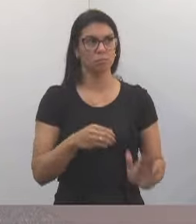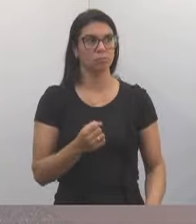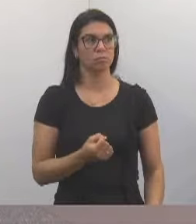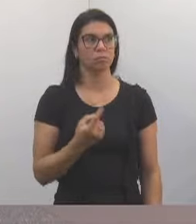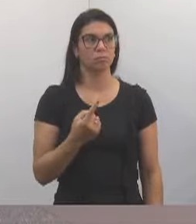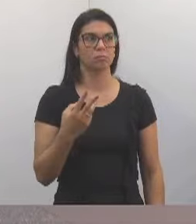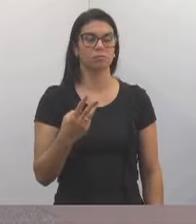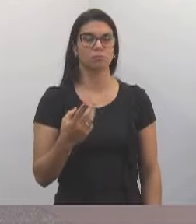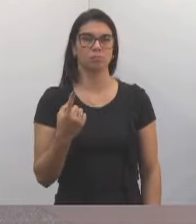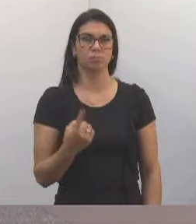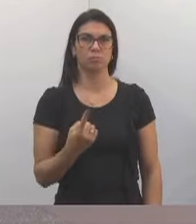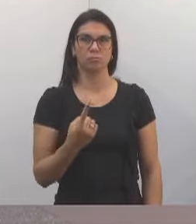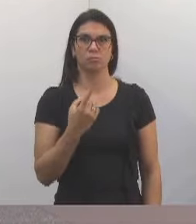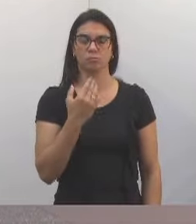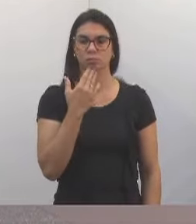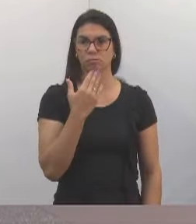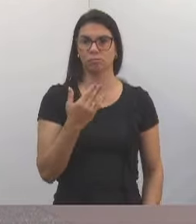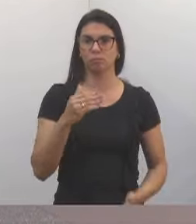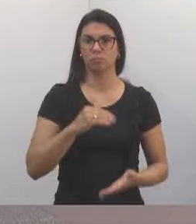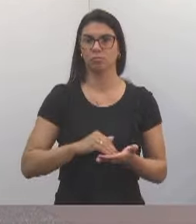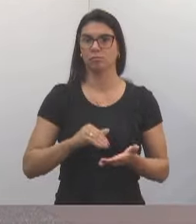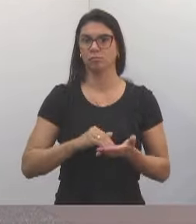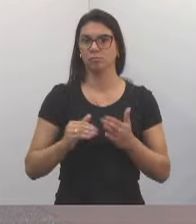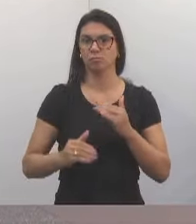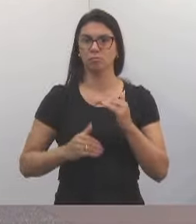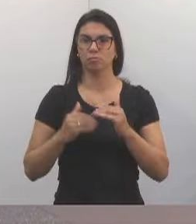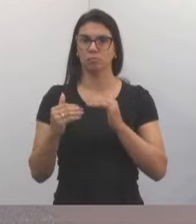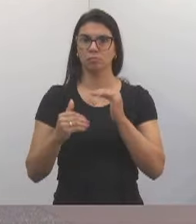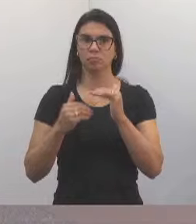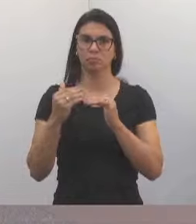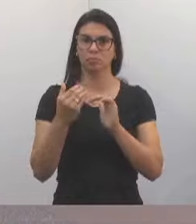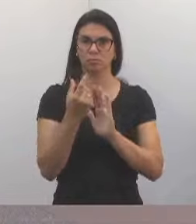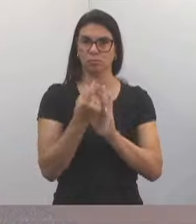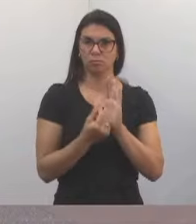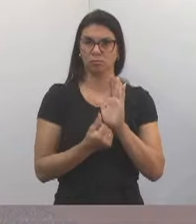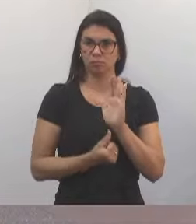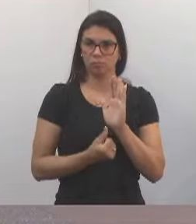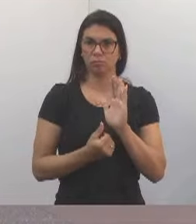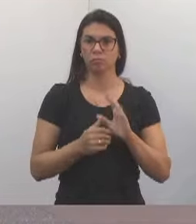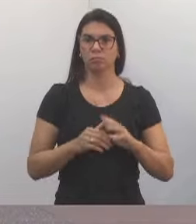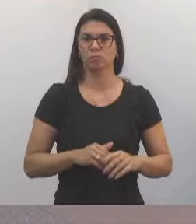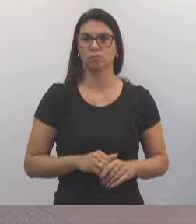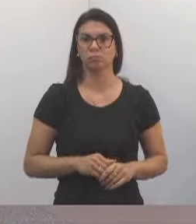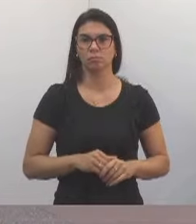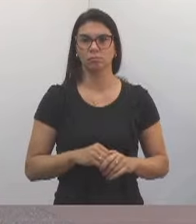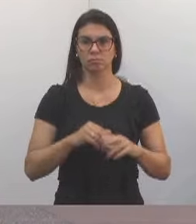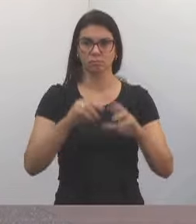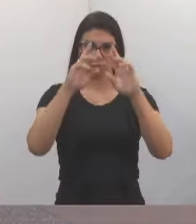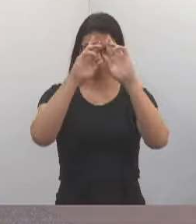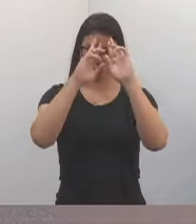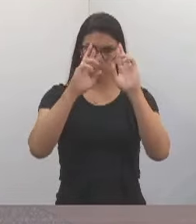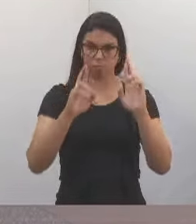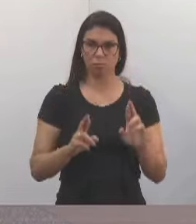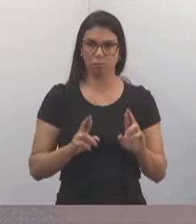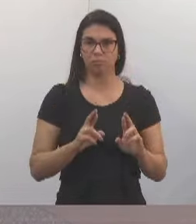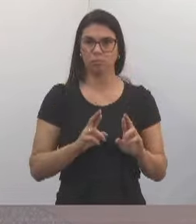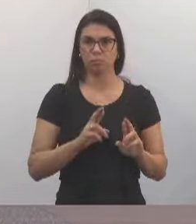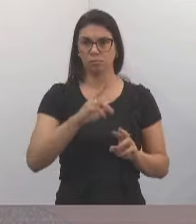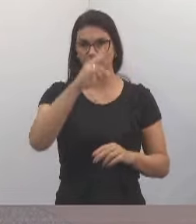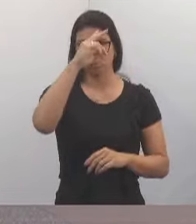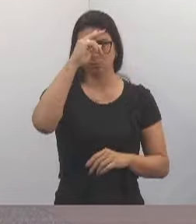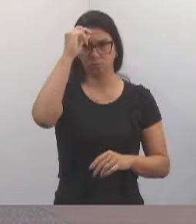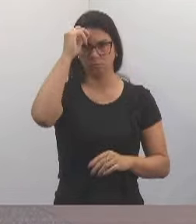131, expedido pela Secretaria de Desenvolvimento Econômico, a fim de responder os questionamentos apresentados. Respeitosamente, Zair José de Santana, Prefeito